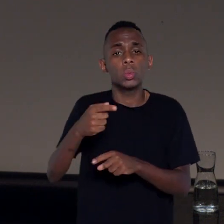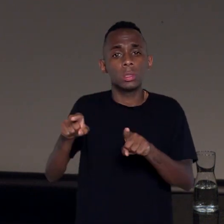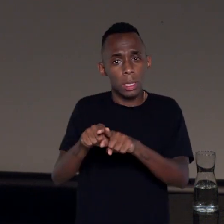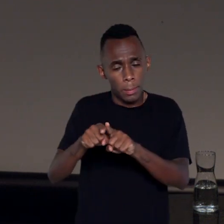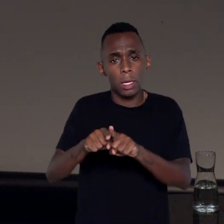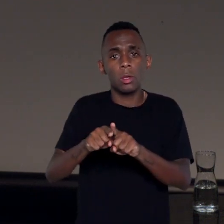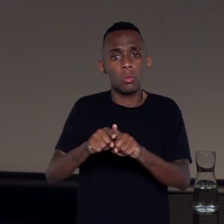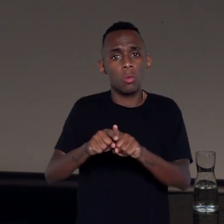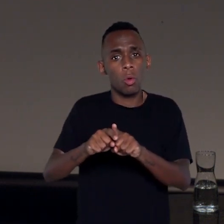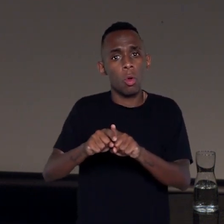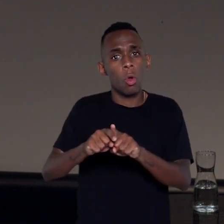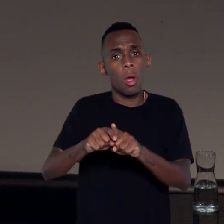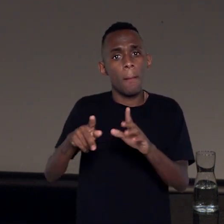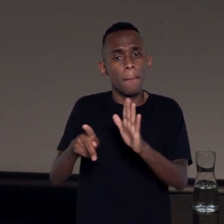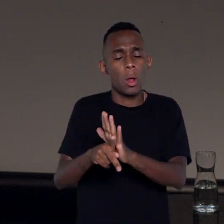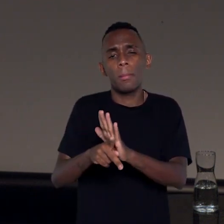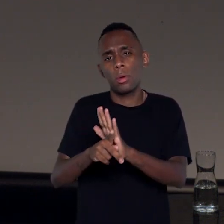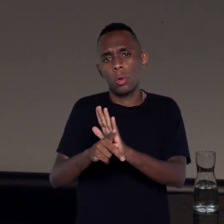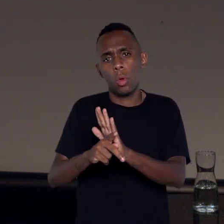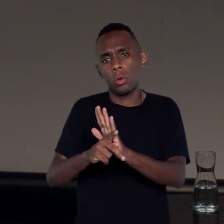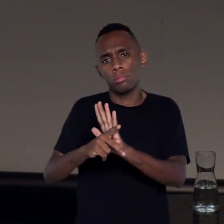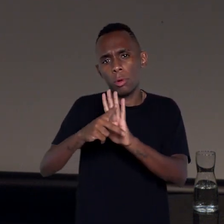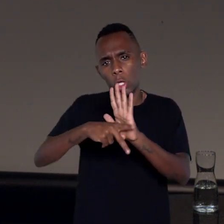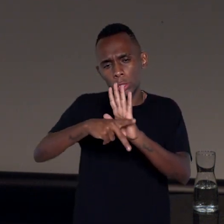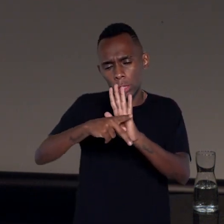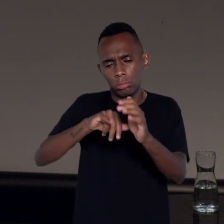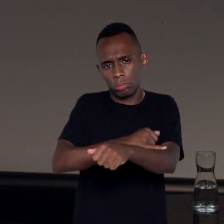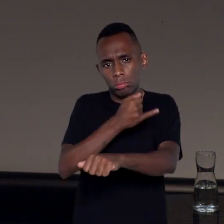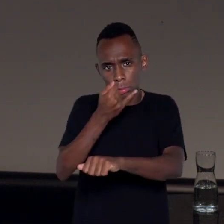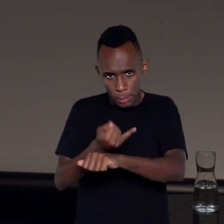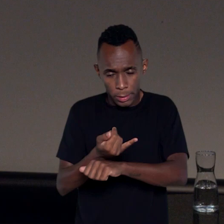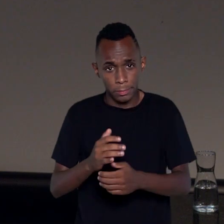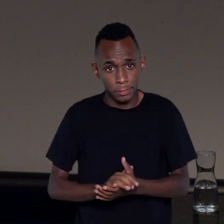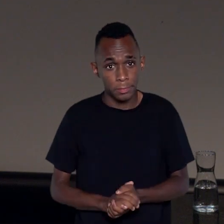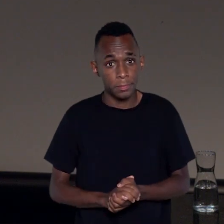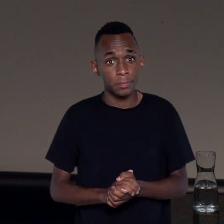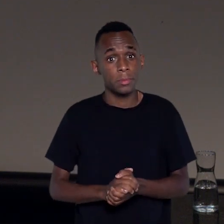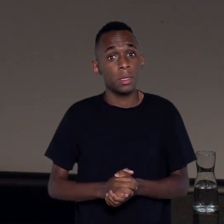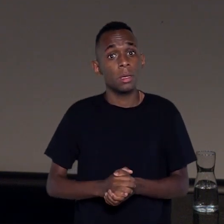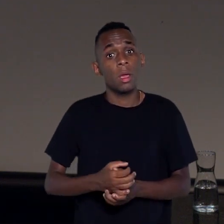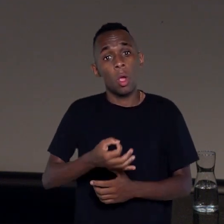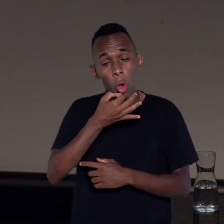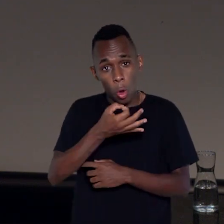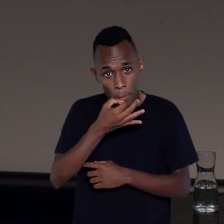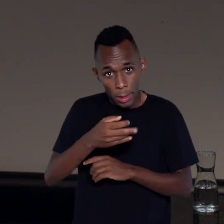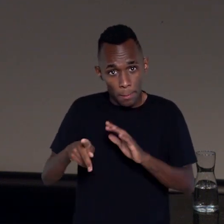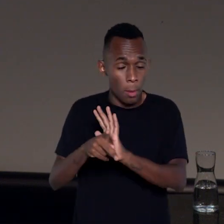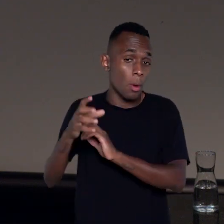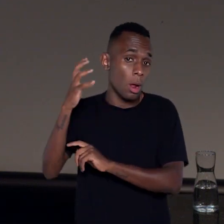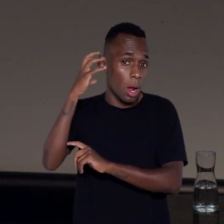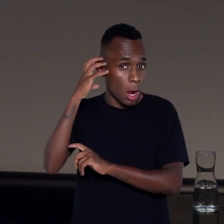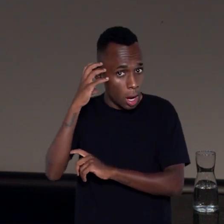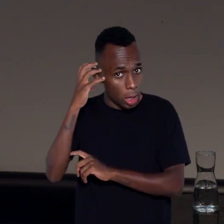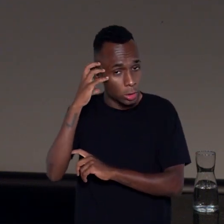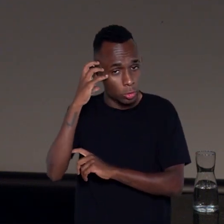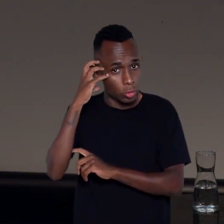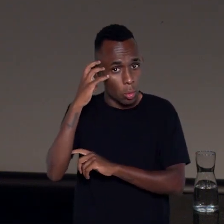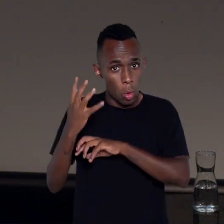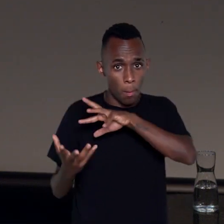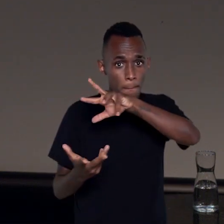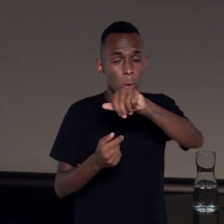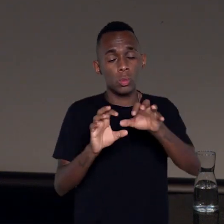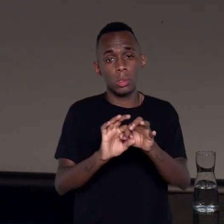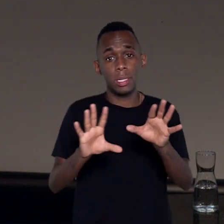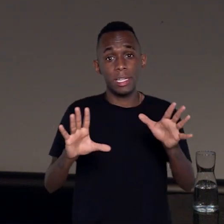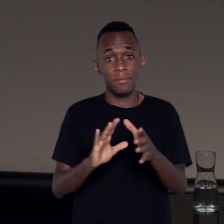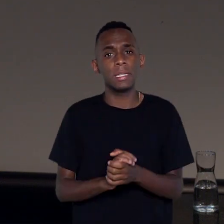FLI Itabira, Festival Literário de Itabira, dos quais também é curador. É comentarista da Rádio Alvorada FM com o programa